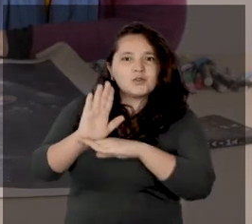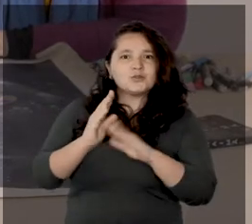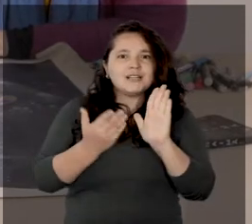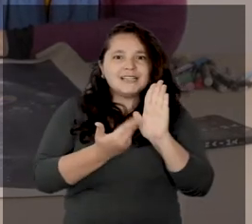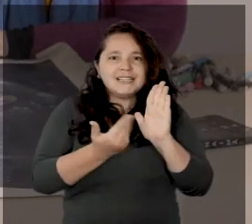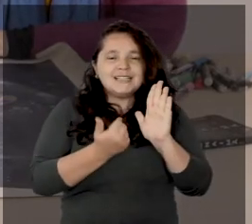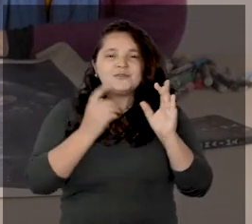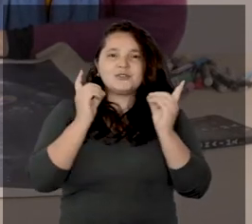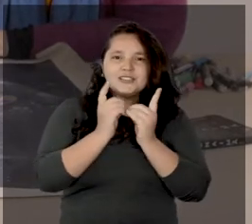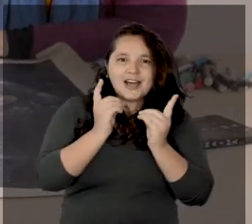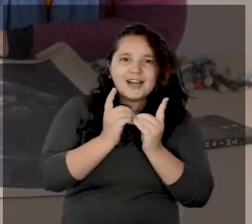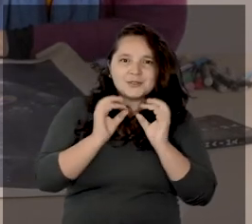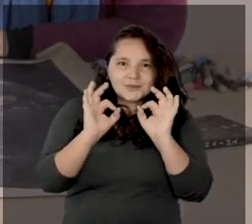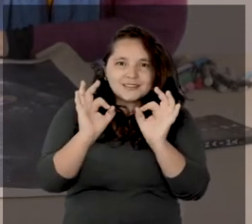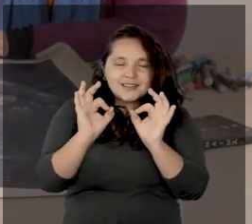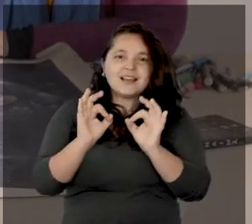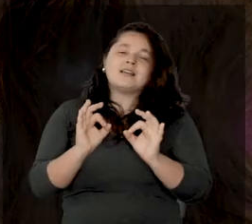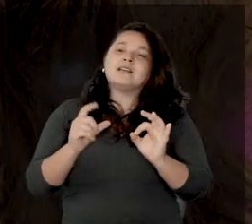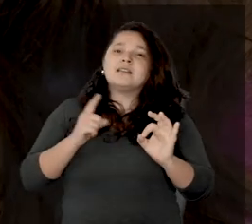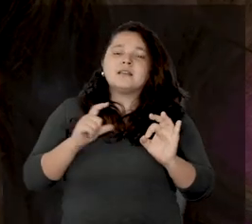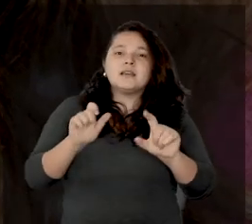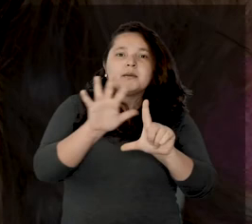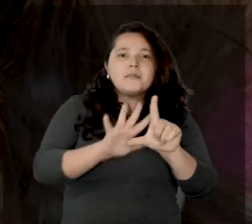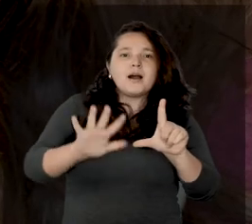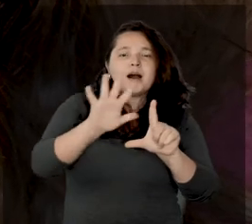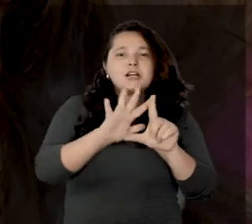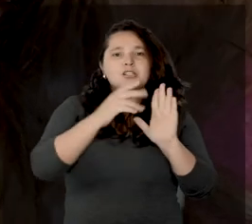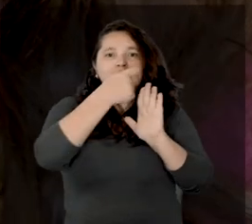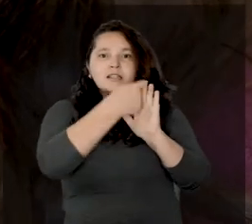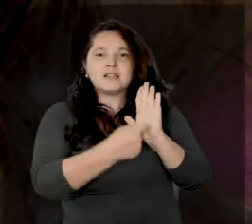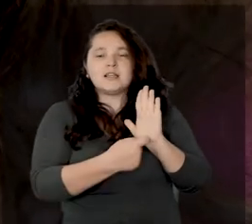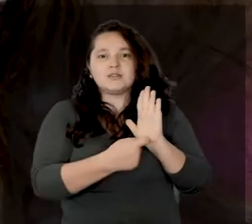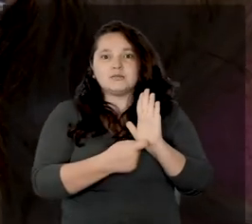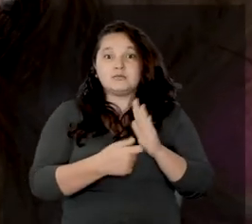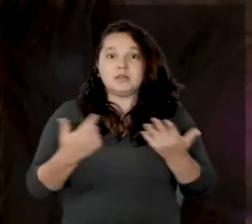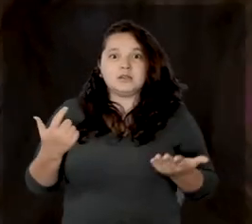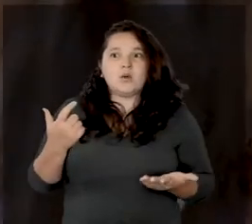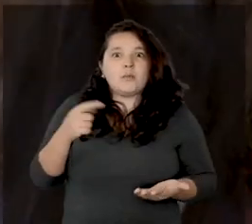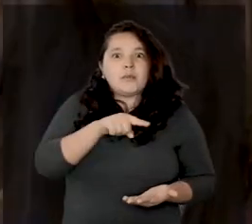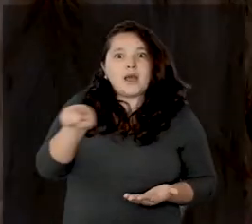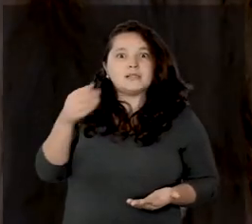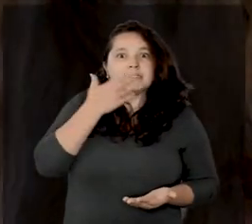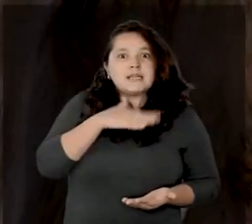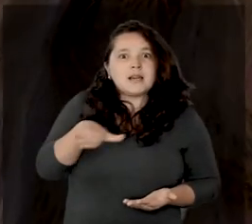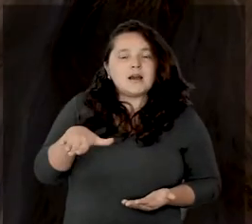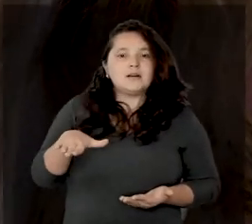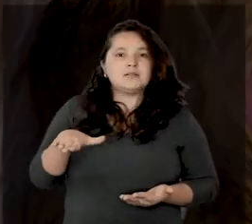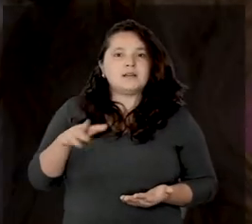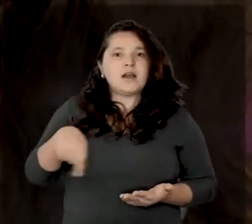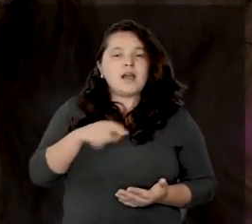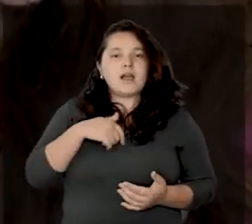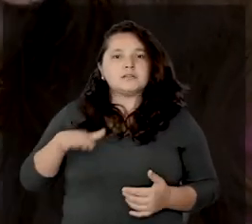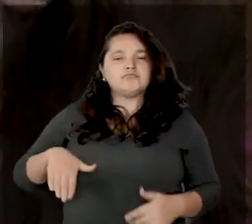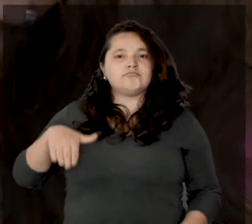com imagens e textos, né, do discurso mesmo, para passar para essas crianças, porque são crianças como eu, que sou